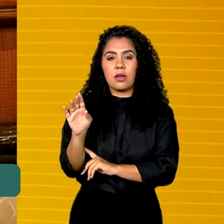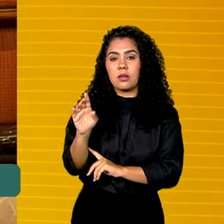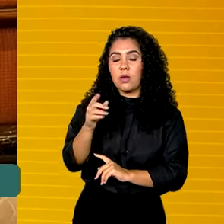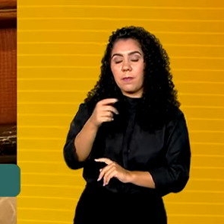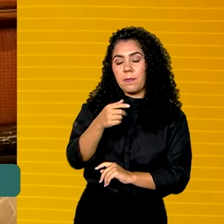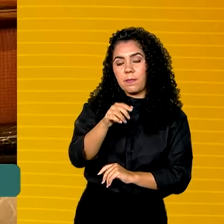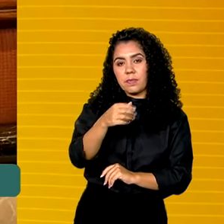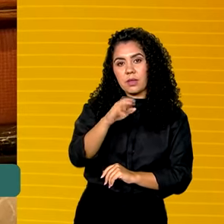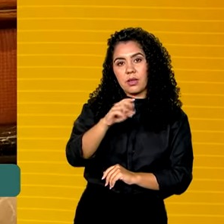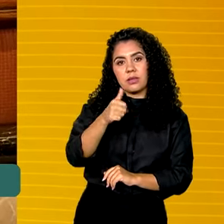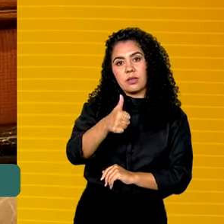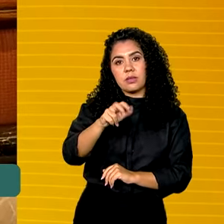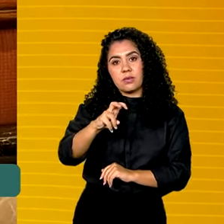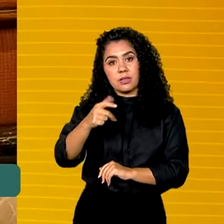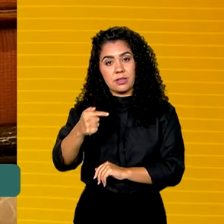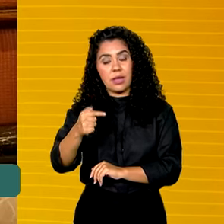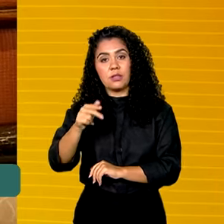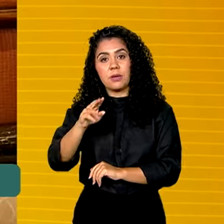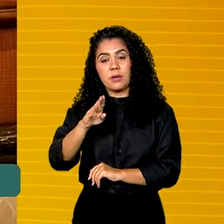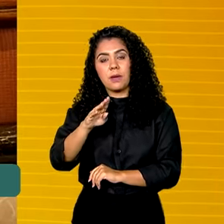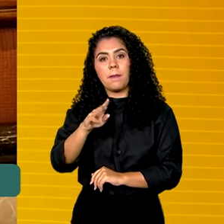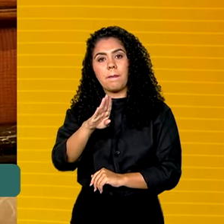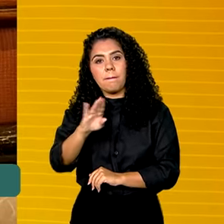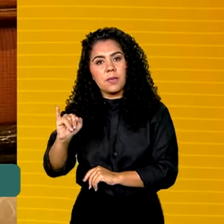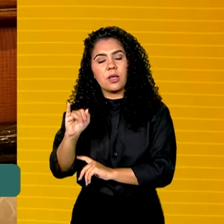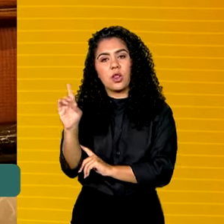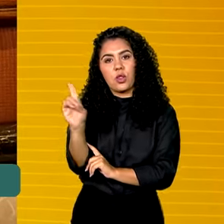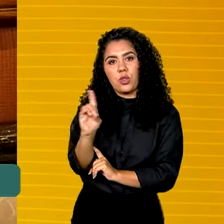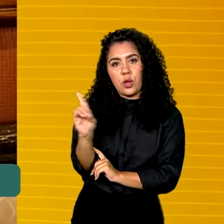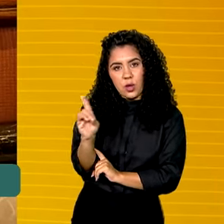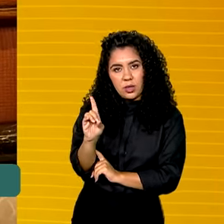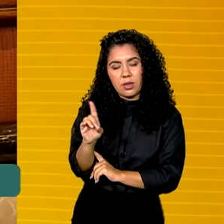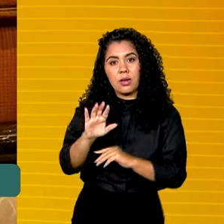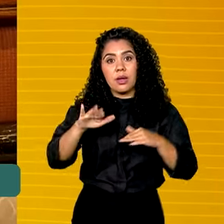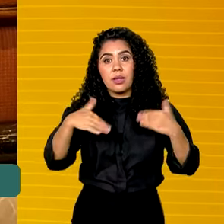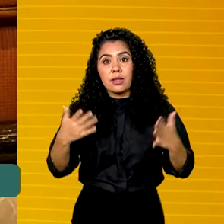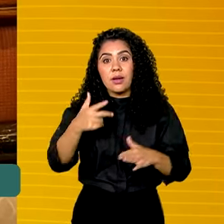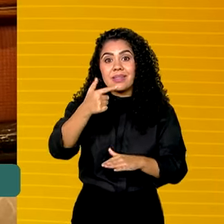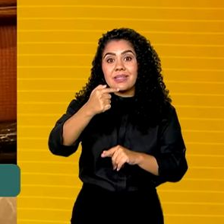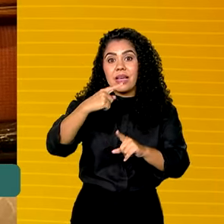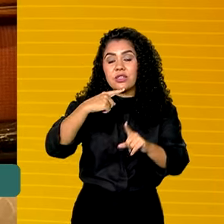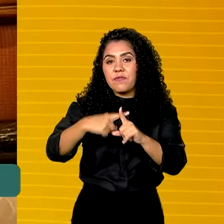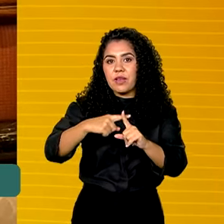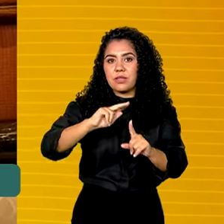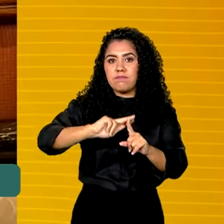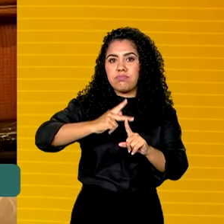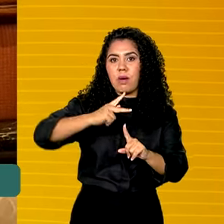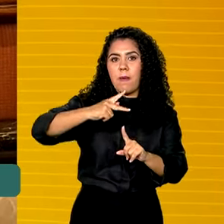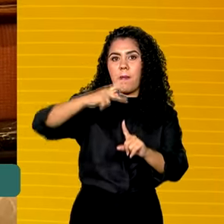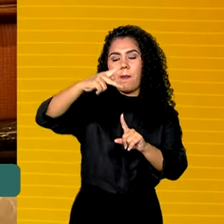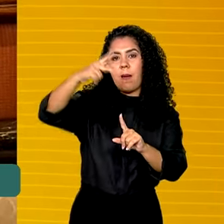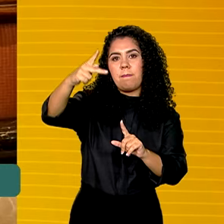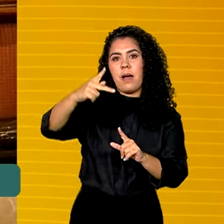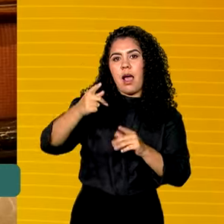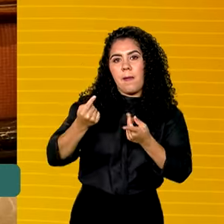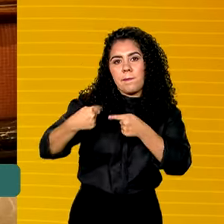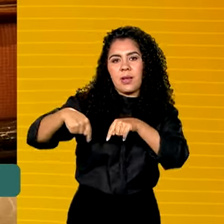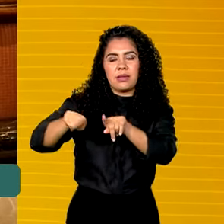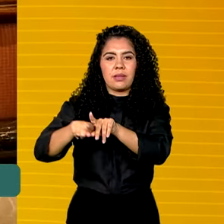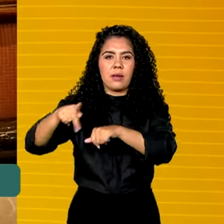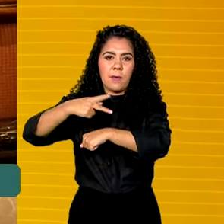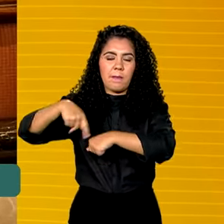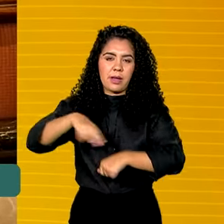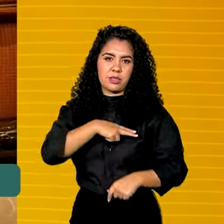ano passado então multiplicou 17 vezes a parceria com a China a China é